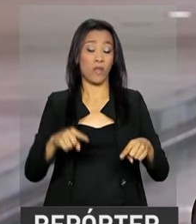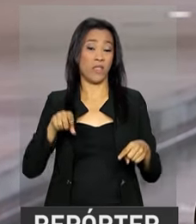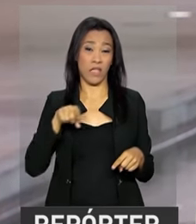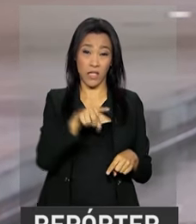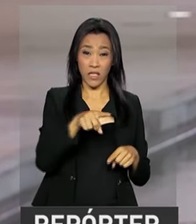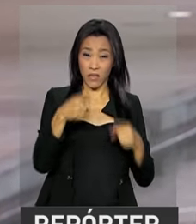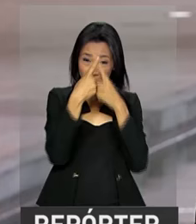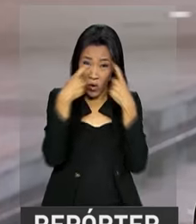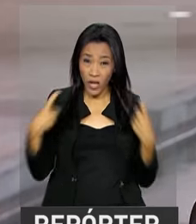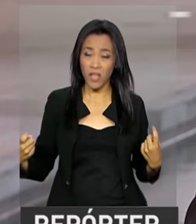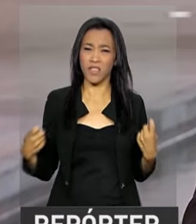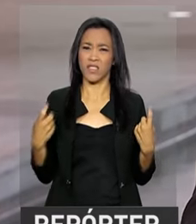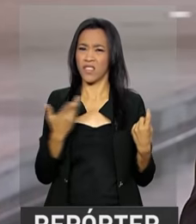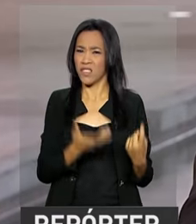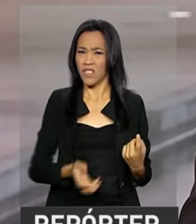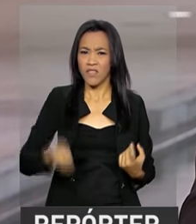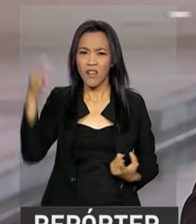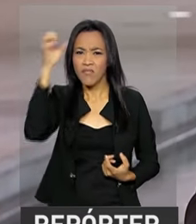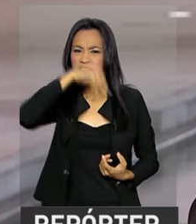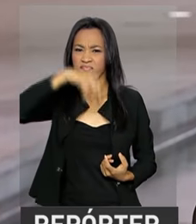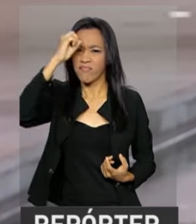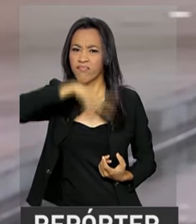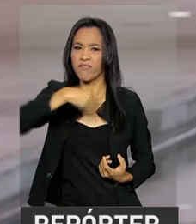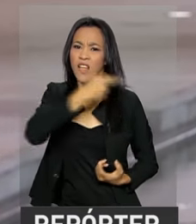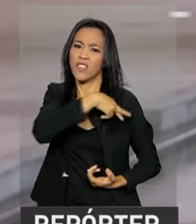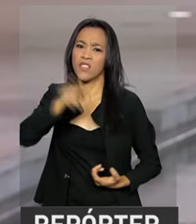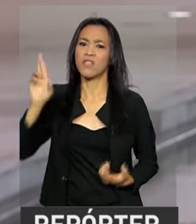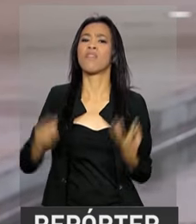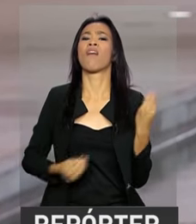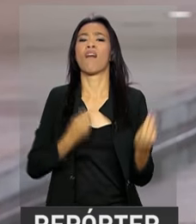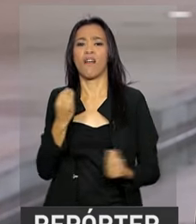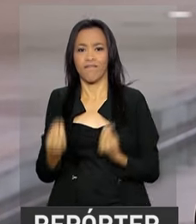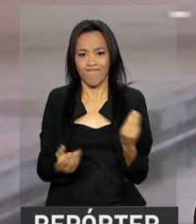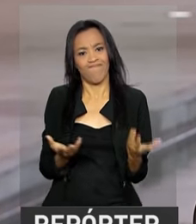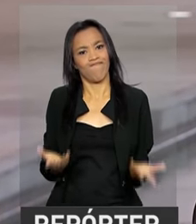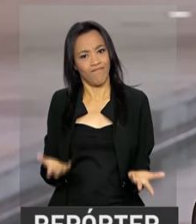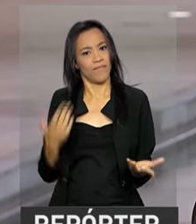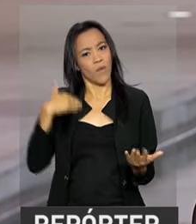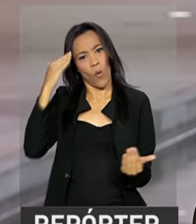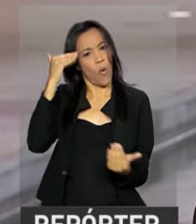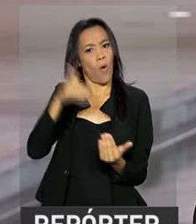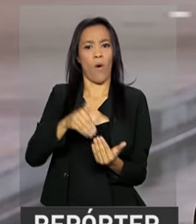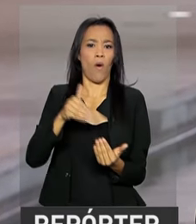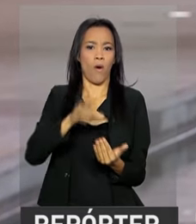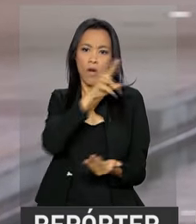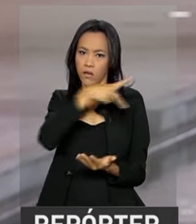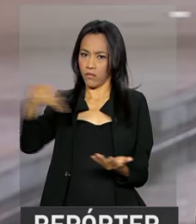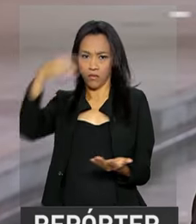extremismo violento e de intolerância religiosa. E Michel Temer também declarou a